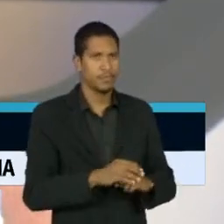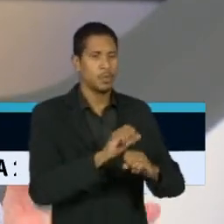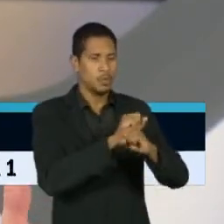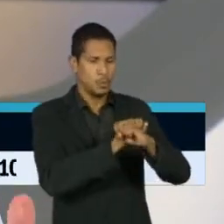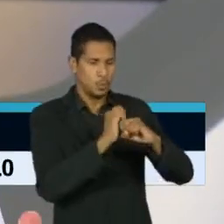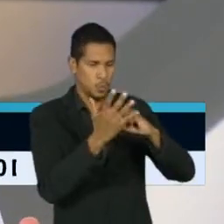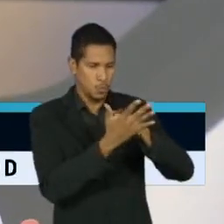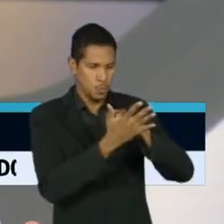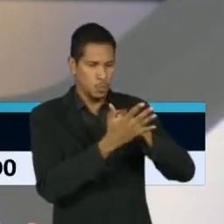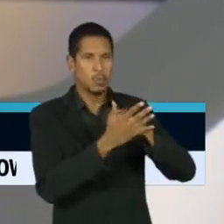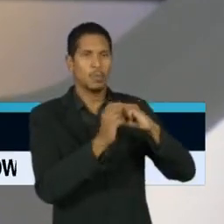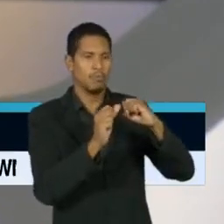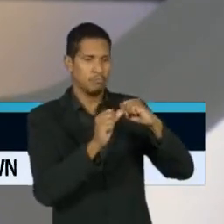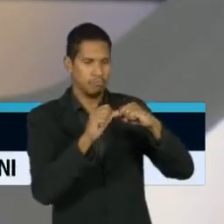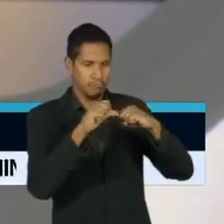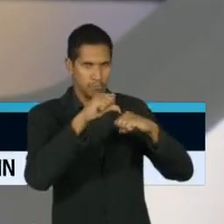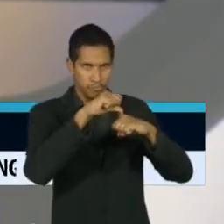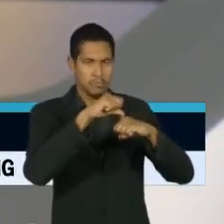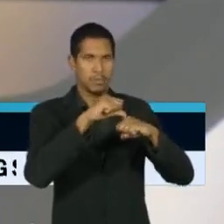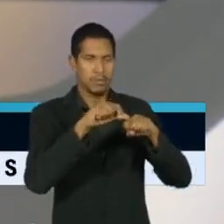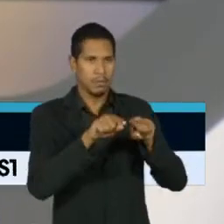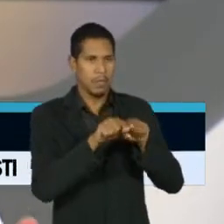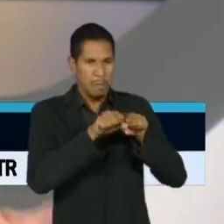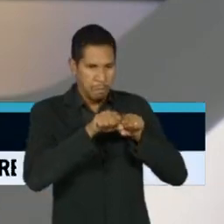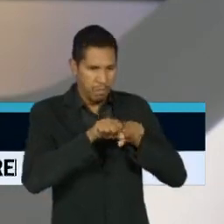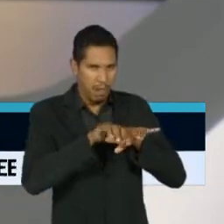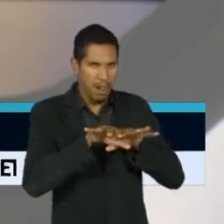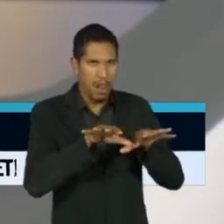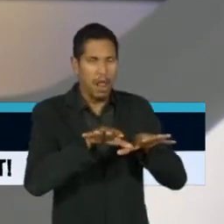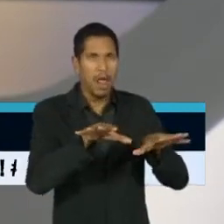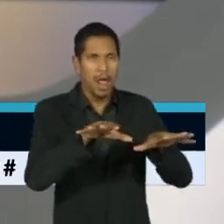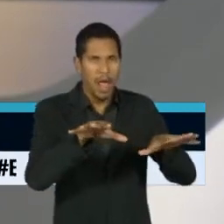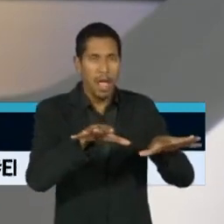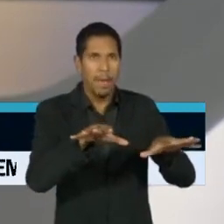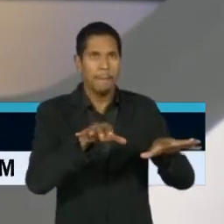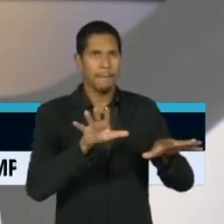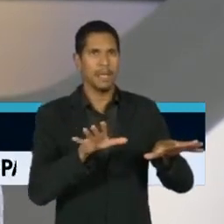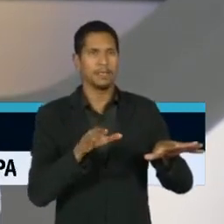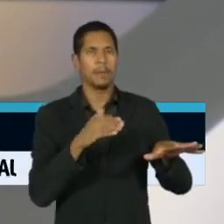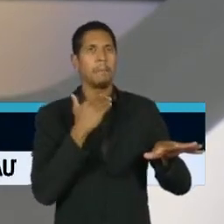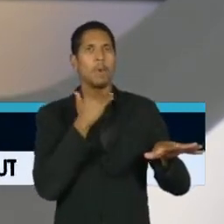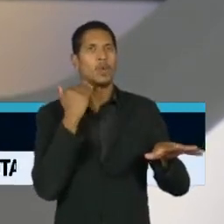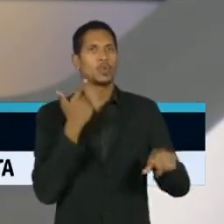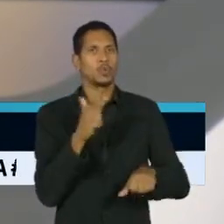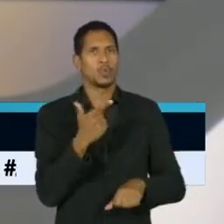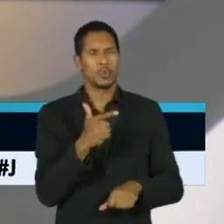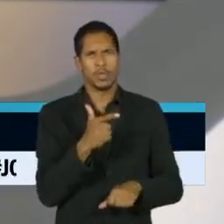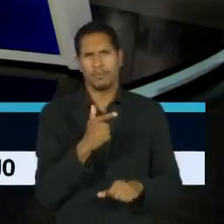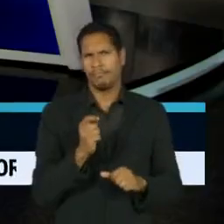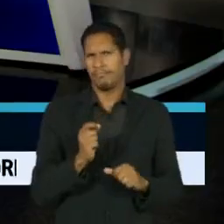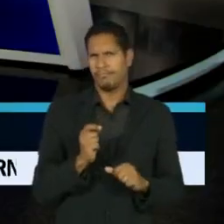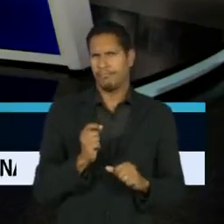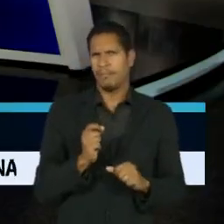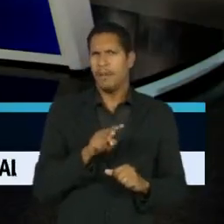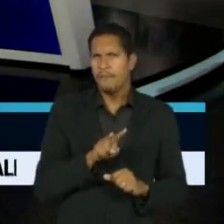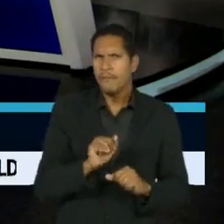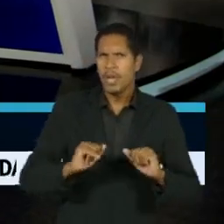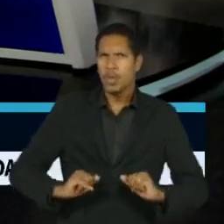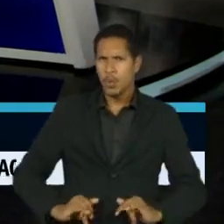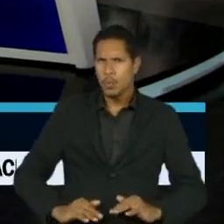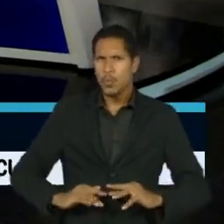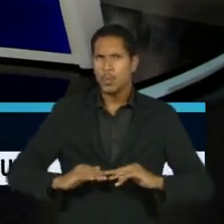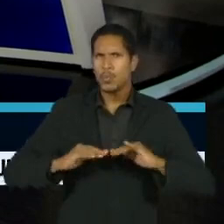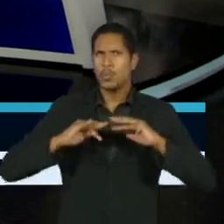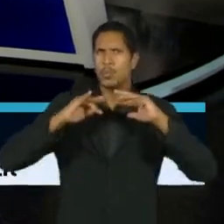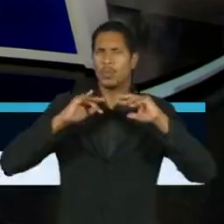absurdamente e não mata e provavelmente ele vai criar uma imunidade nas pessoas que